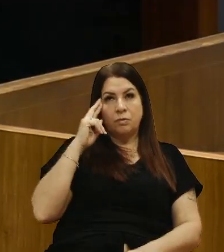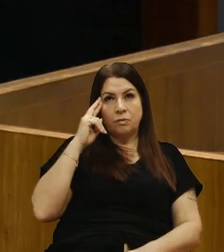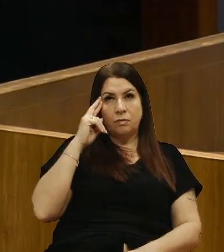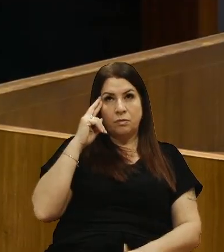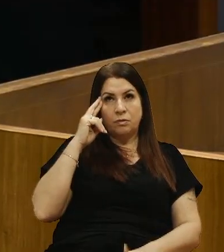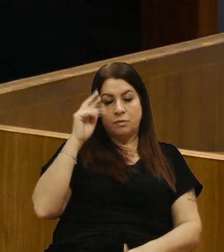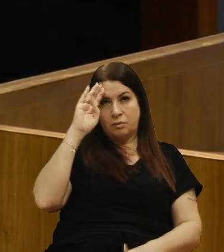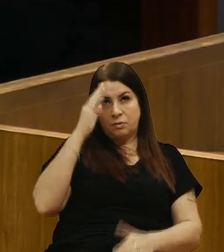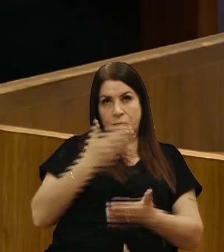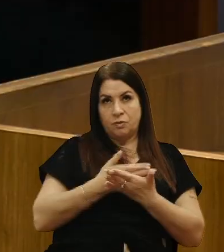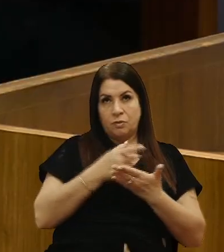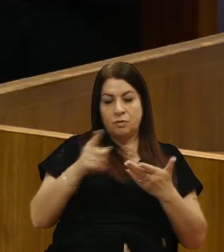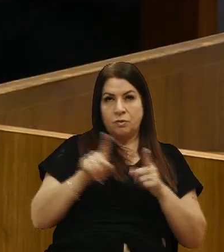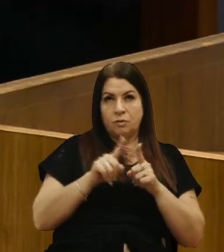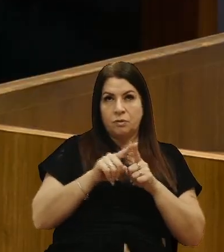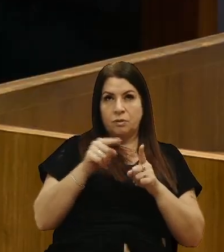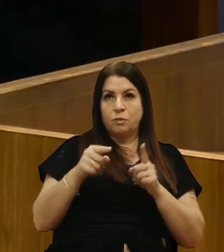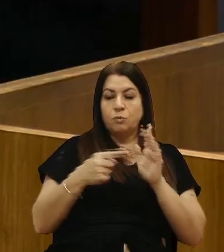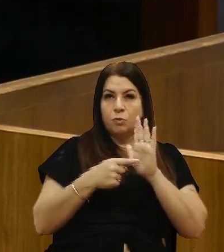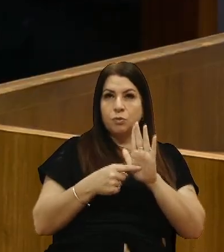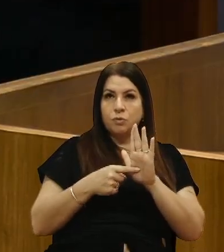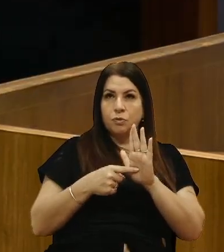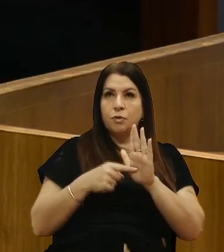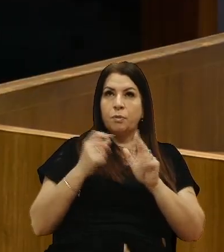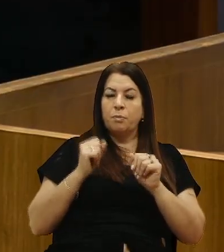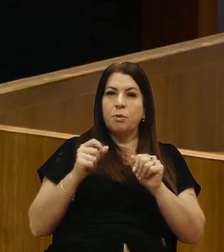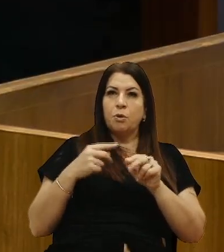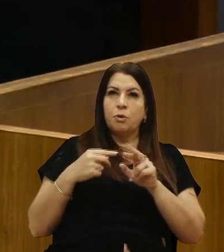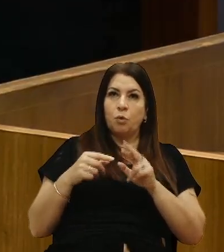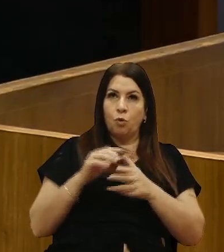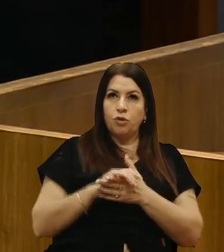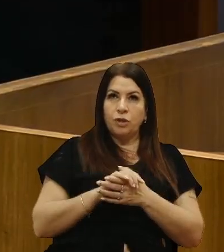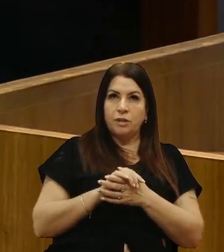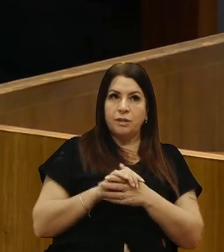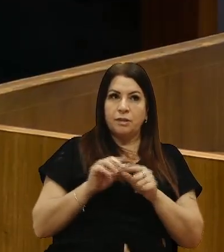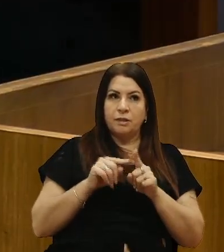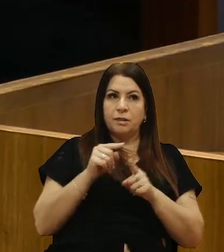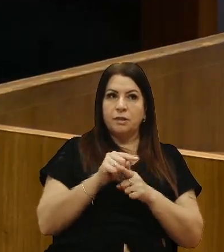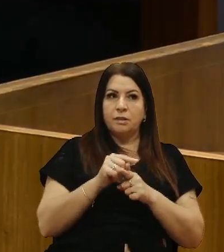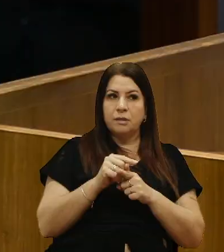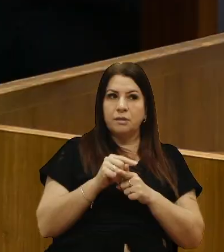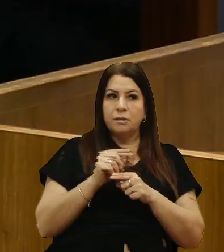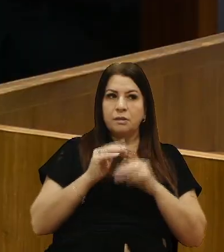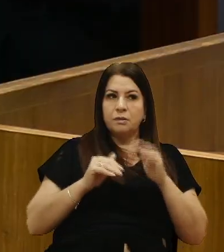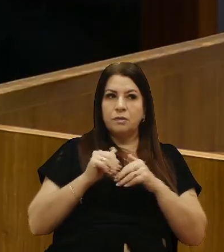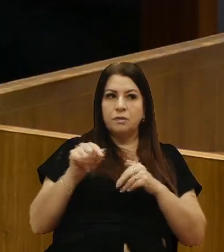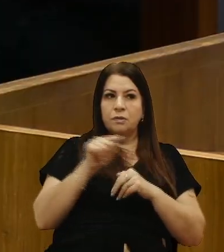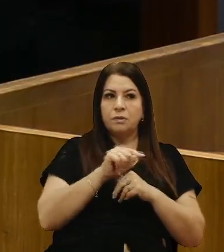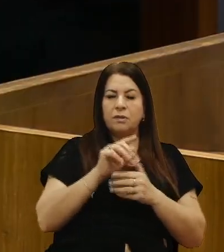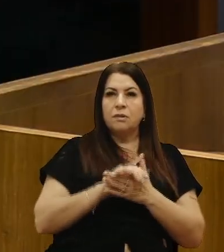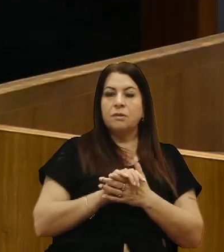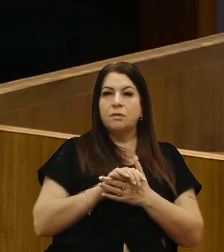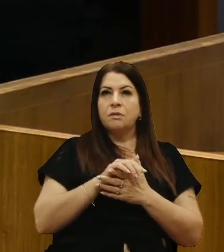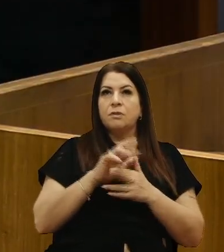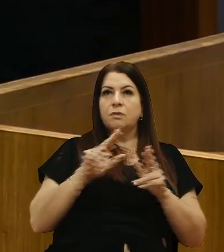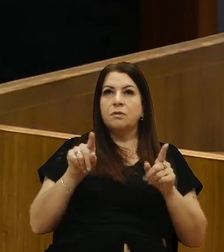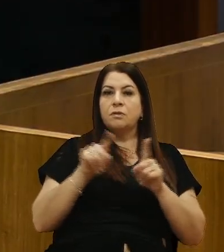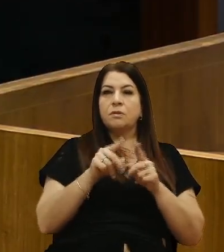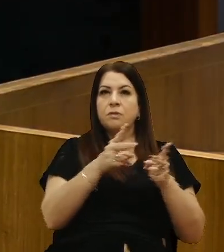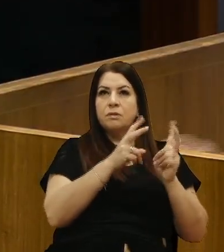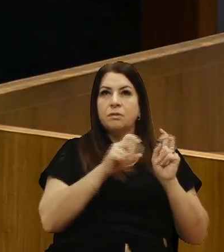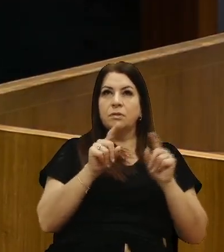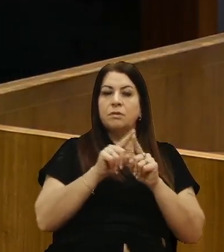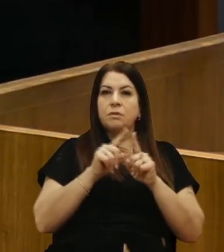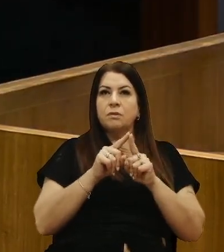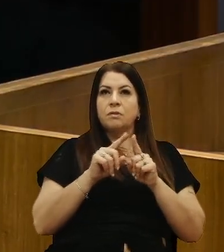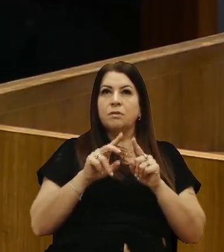acredito que esse gesto dele demonstrou que as relações elas podem ser diferentes, que nós podemos construir, né, as coisas com diferentes percepções. Inclusive, temos uma